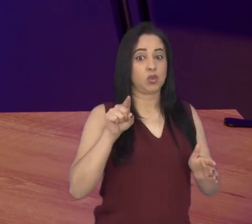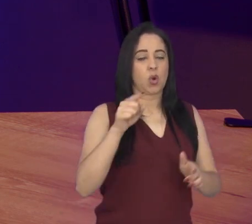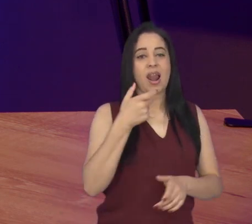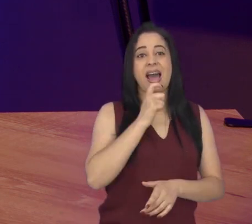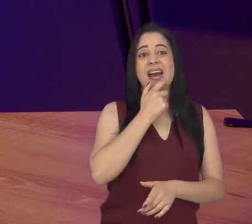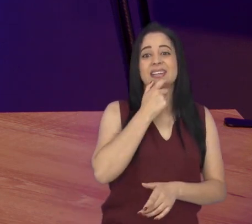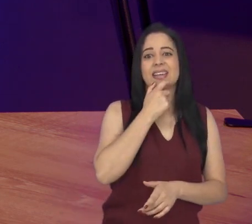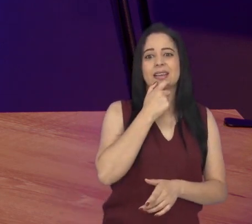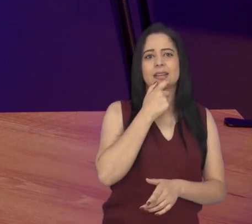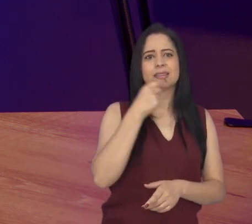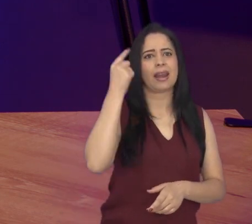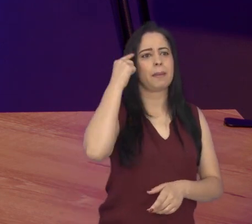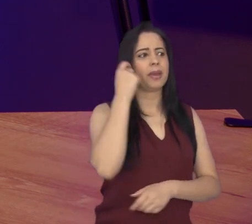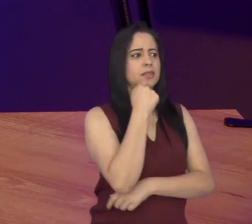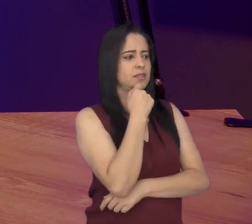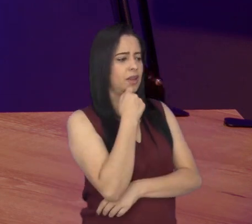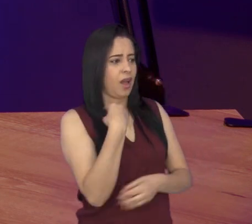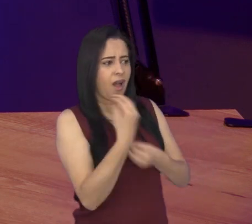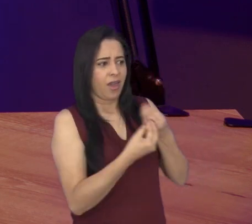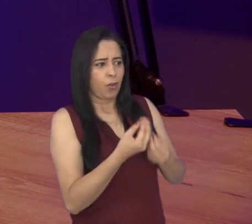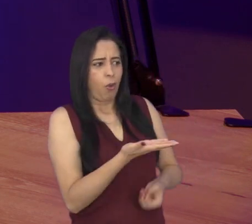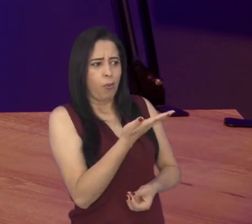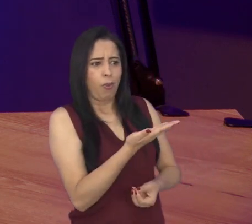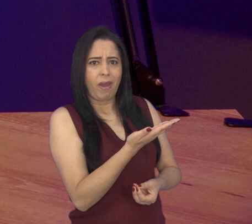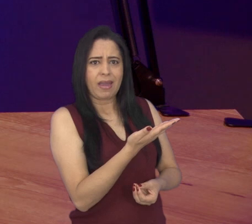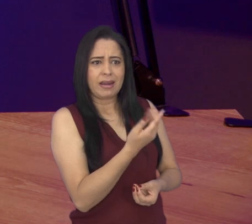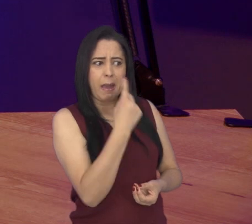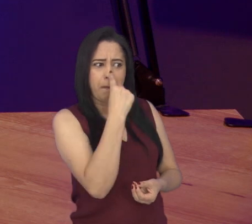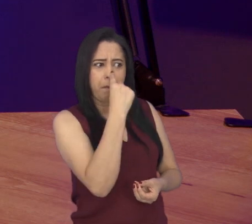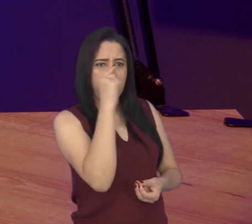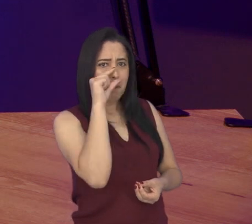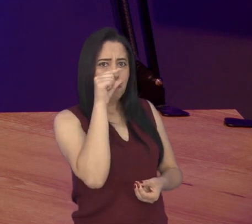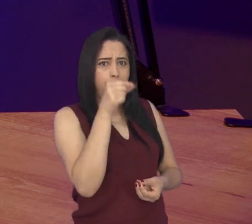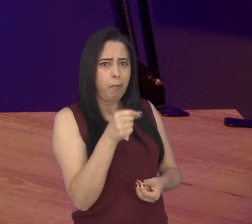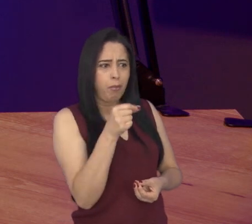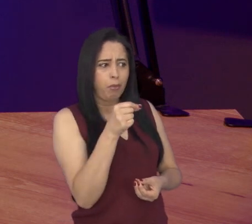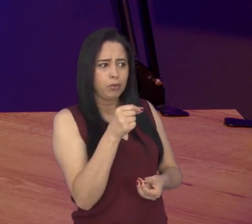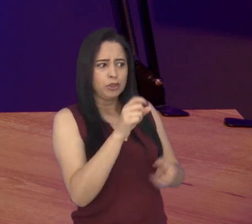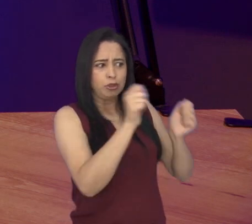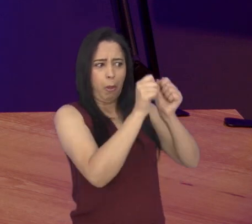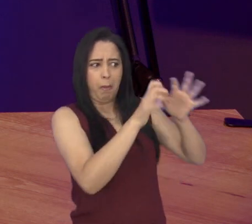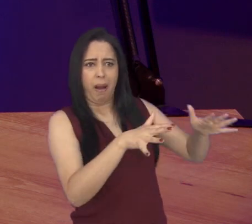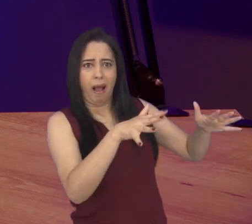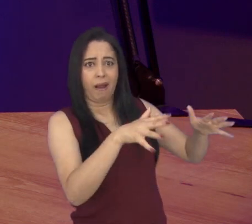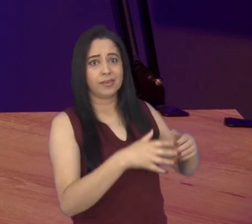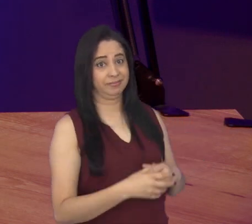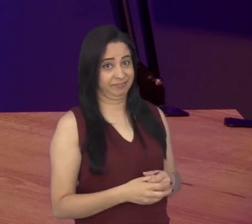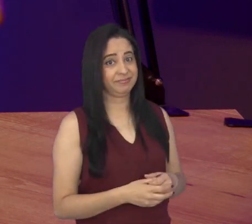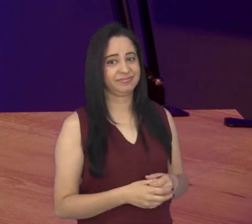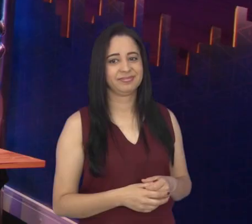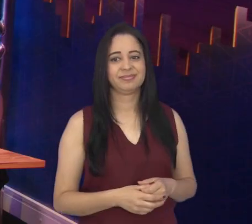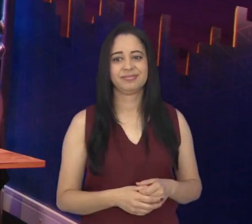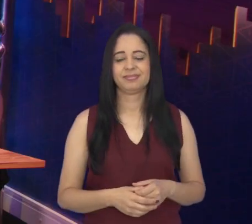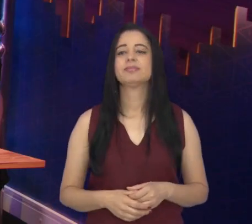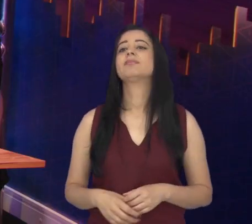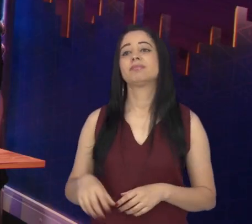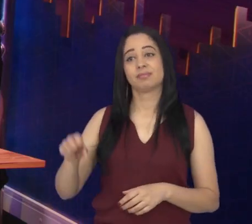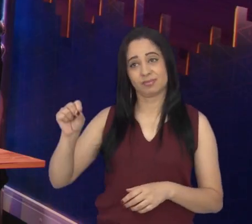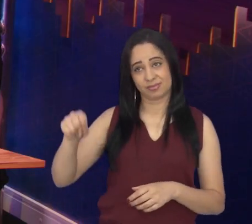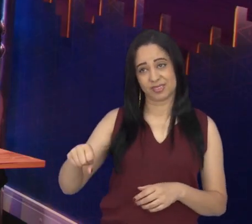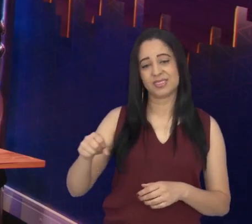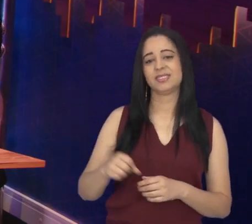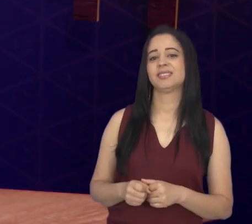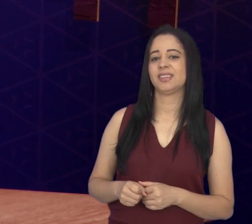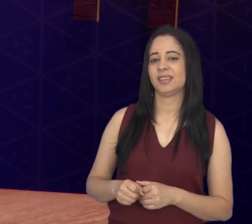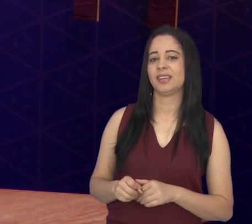muitas vezes, já pensou se ele tem que lidar com um mundo bruxo? Nossa. Então, realmente, é uma responsabilidade muito grande. E tem